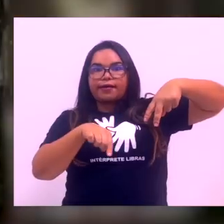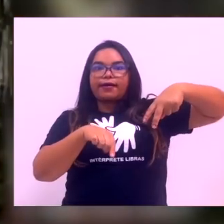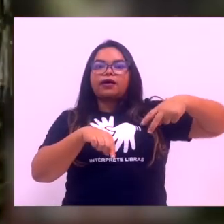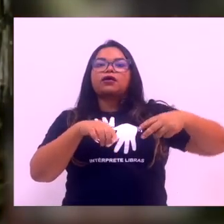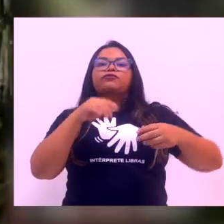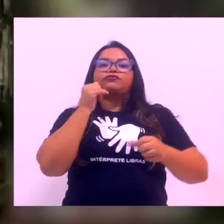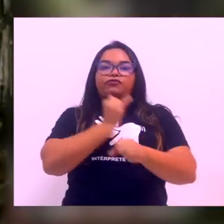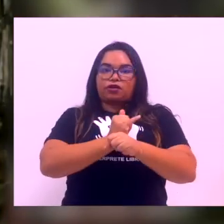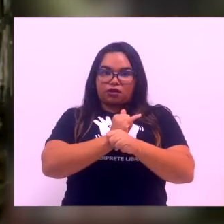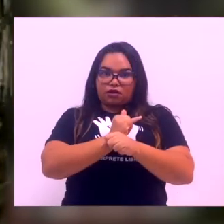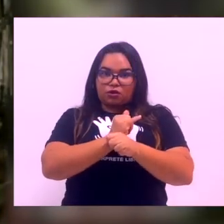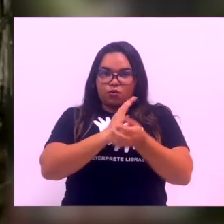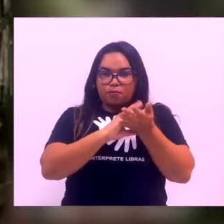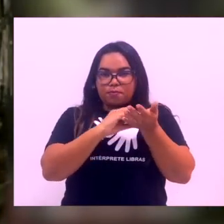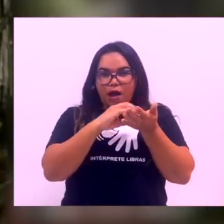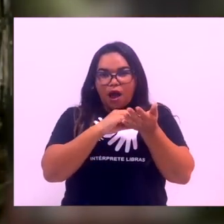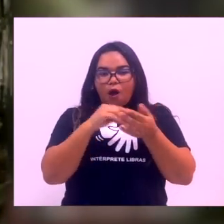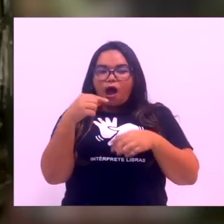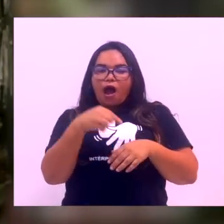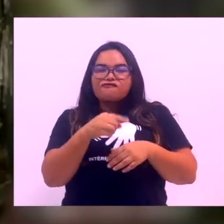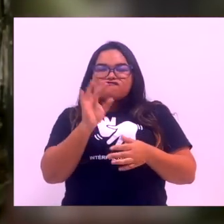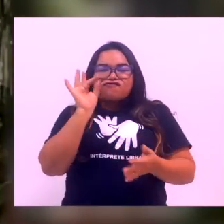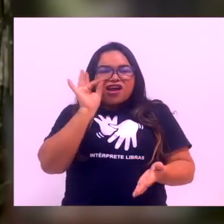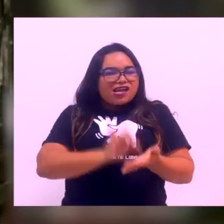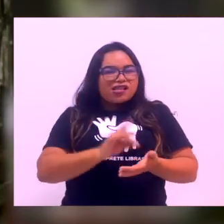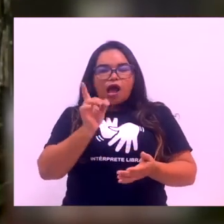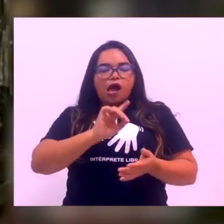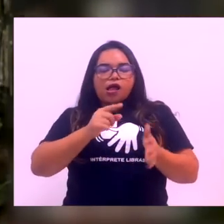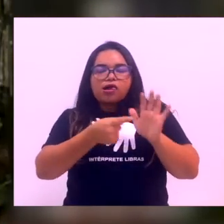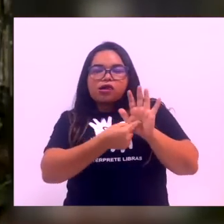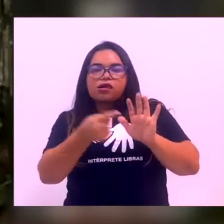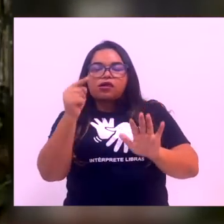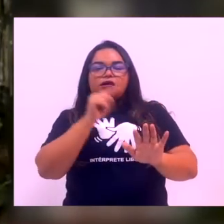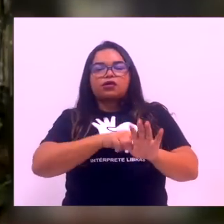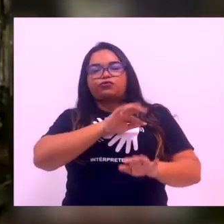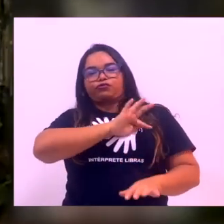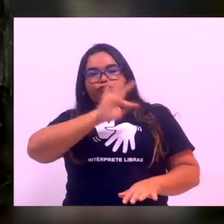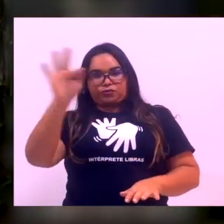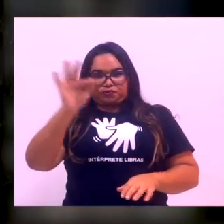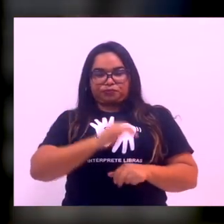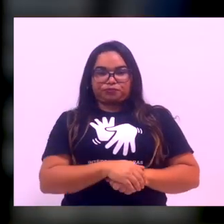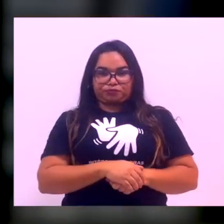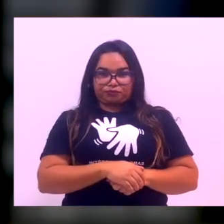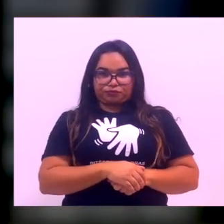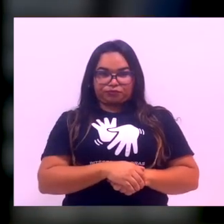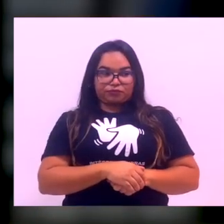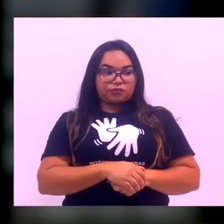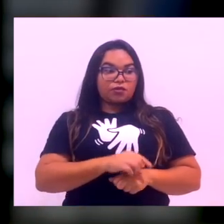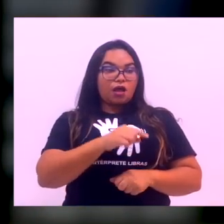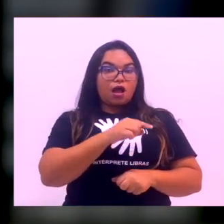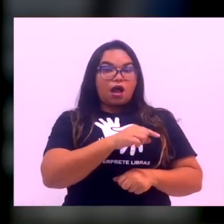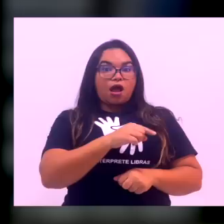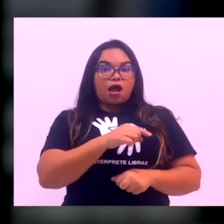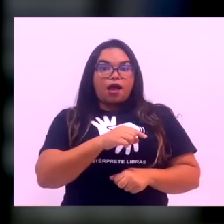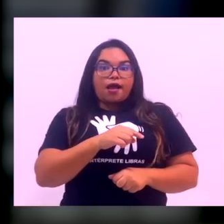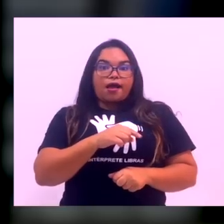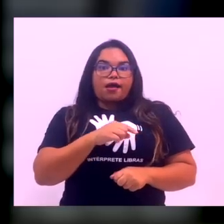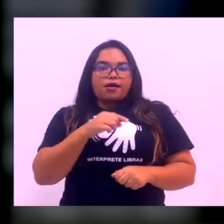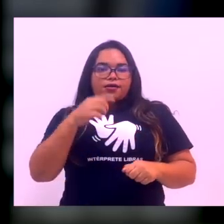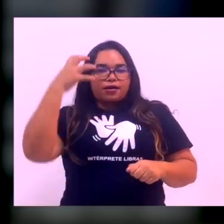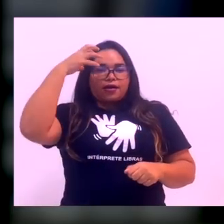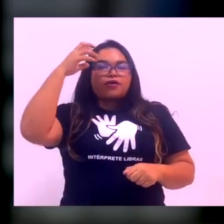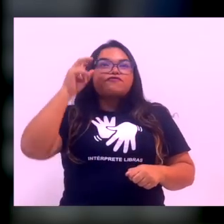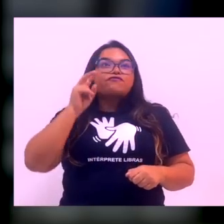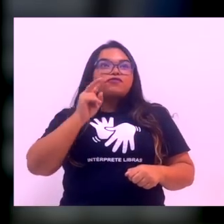se tratava de uma visão do futuro, e ela se relacionava aos dias finais. Enquanto tu estavas observando,